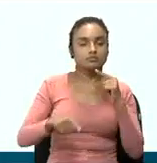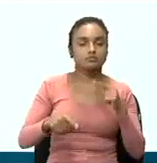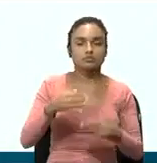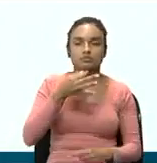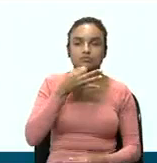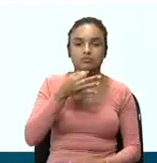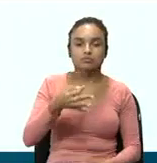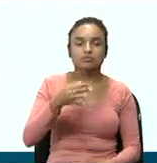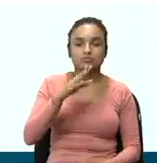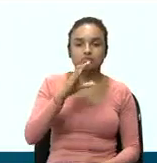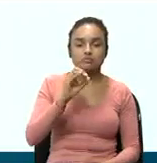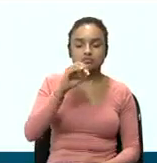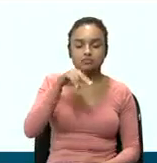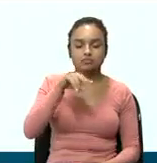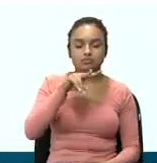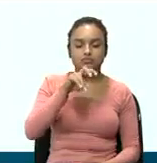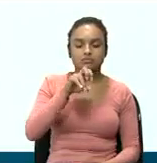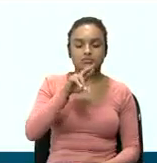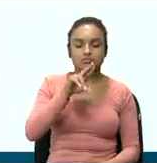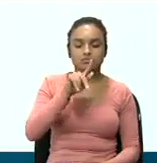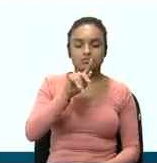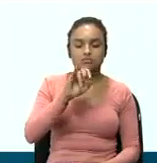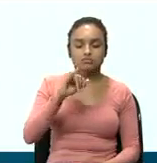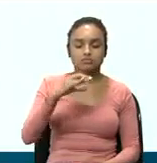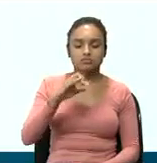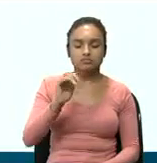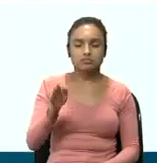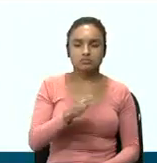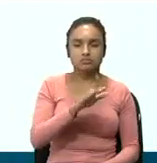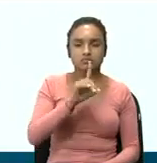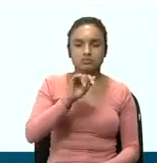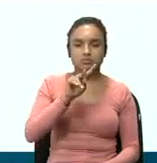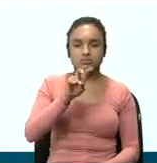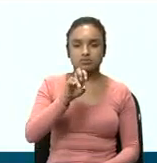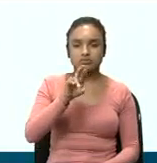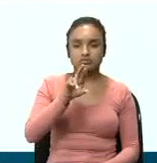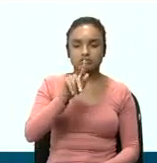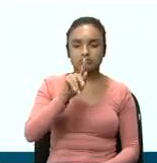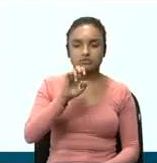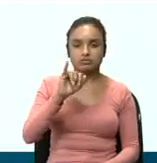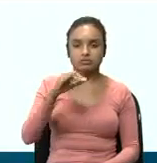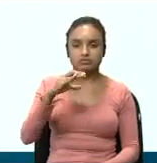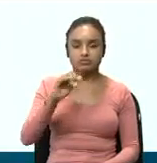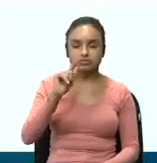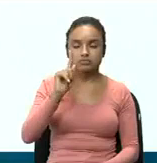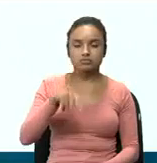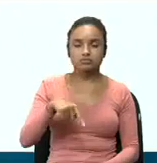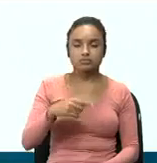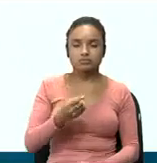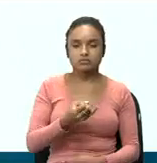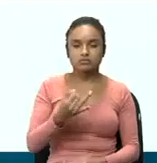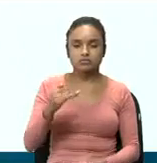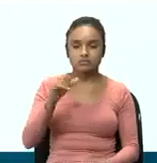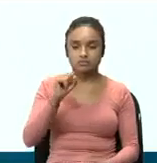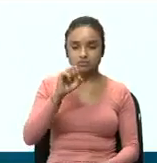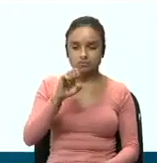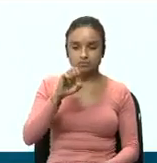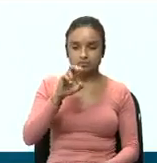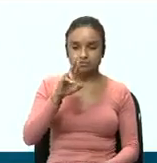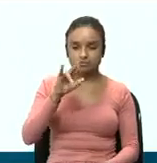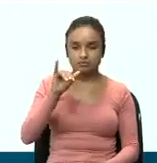concluir sobre a convergência e a divergência dessa série. Mas nós podemos pensar essa série da seguinte